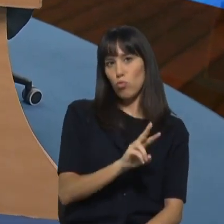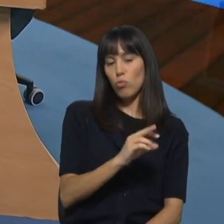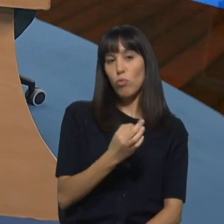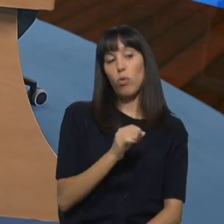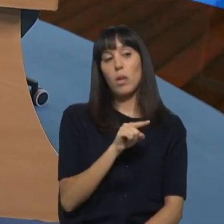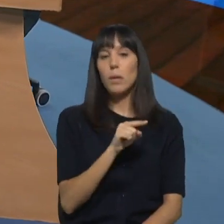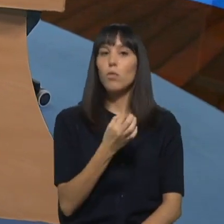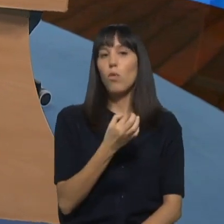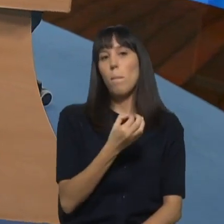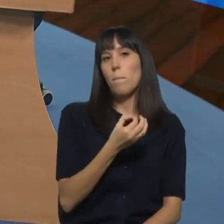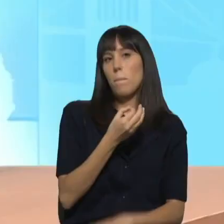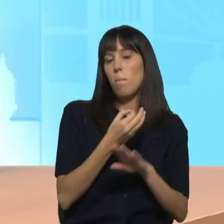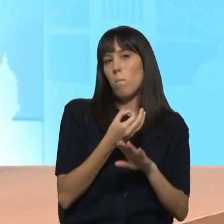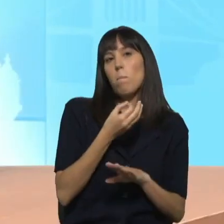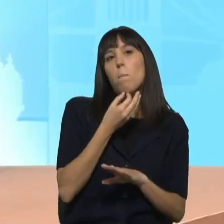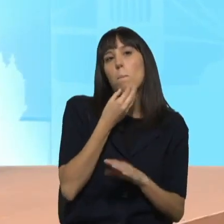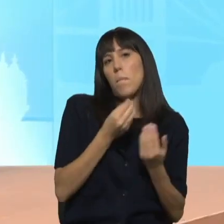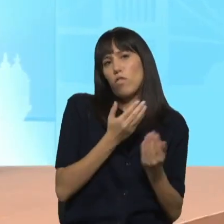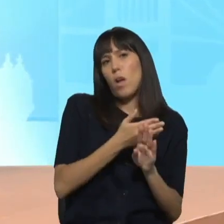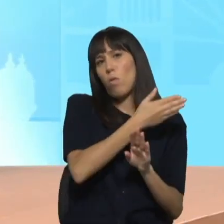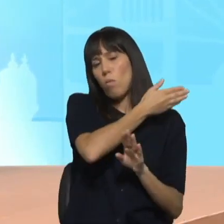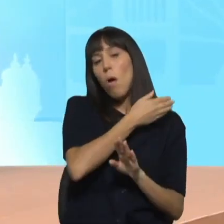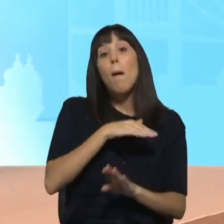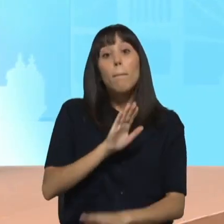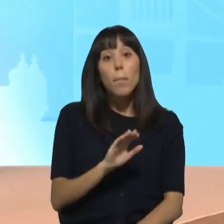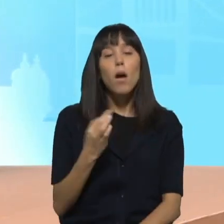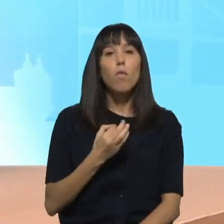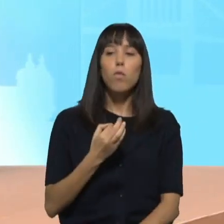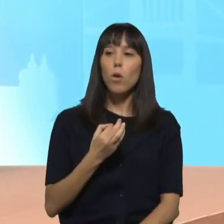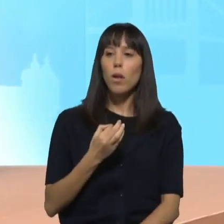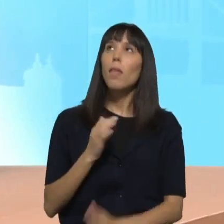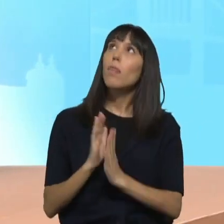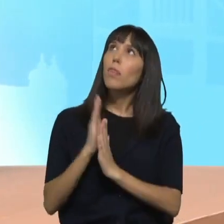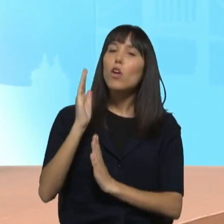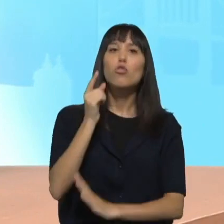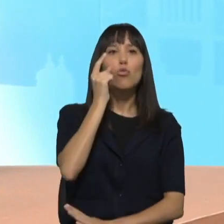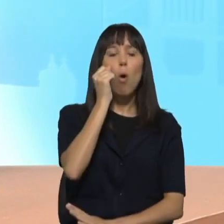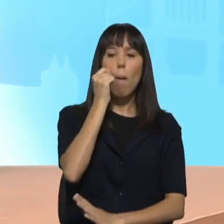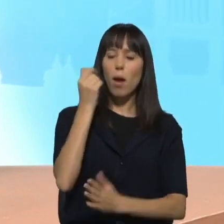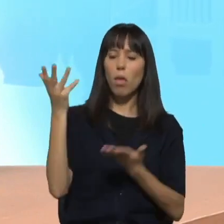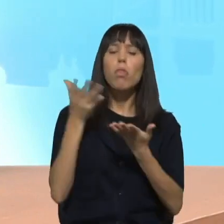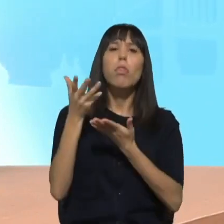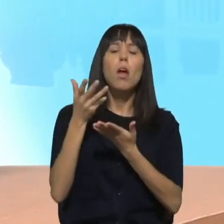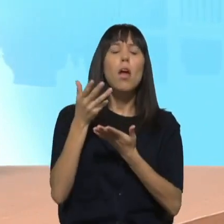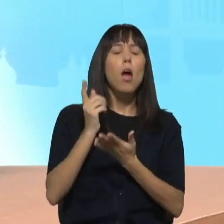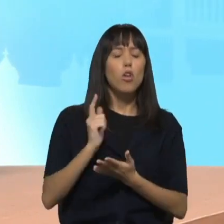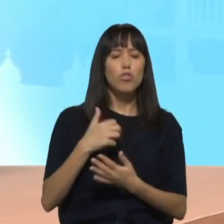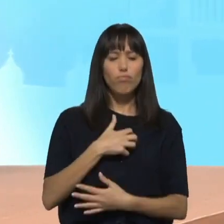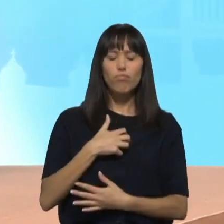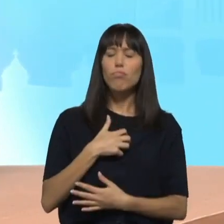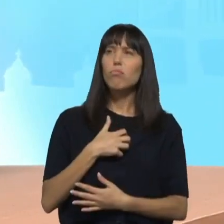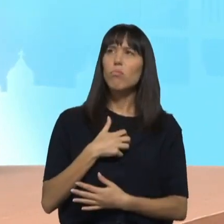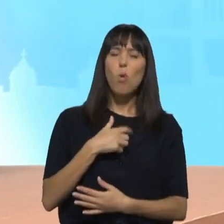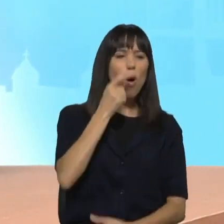mais velho, que é o drama de Deus e o drama do homem muito ligados, quer dizer, mas afinal quem é Deus, quem é o homem, como